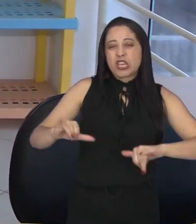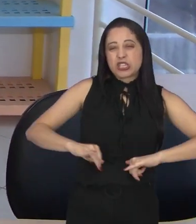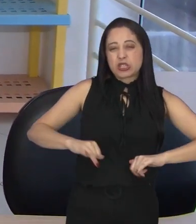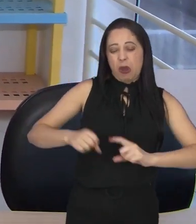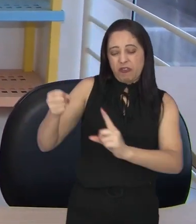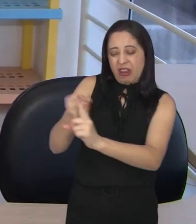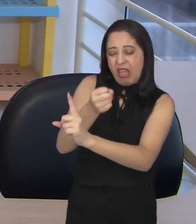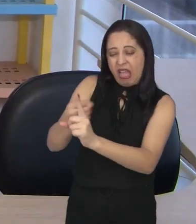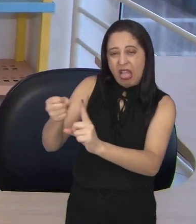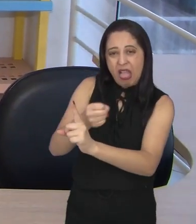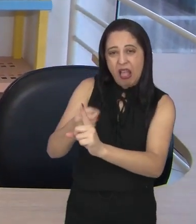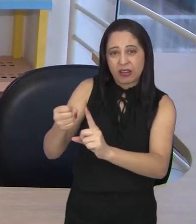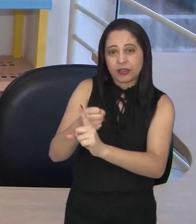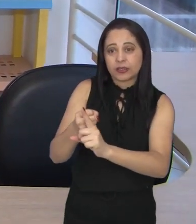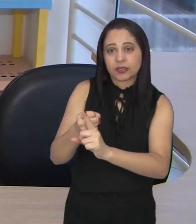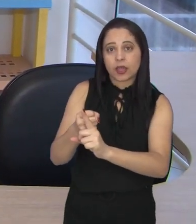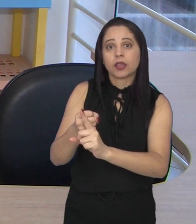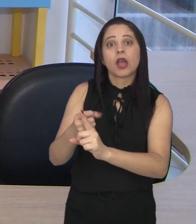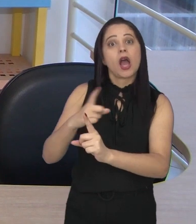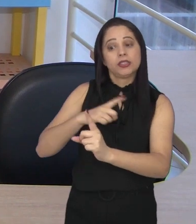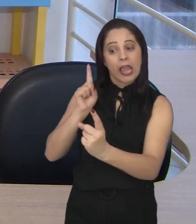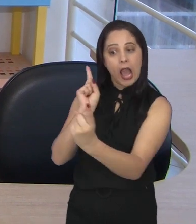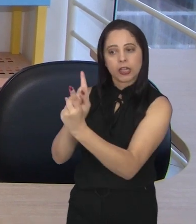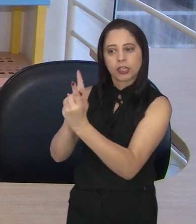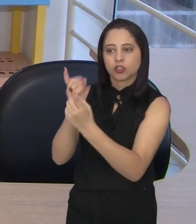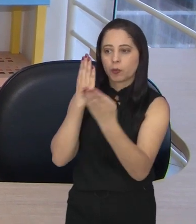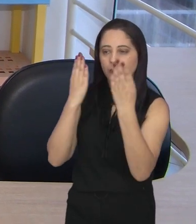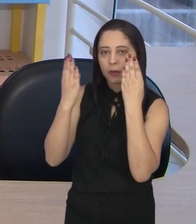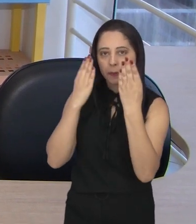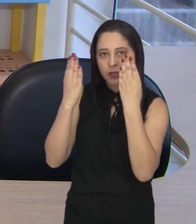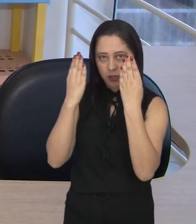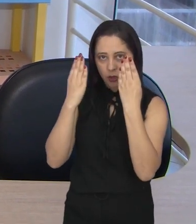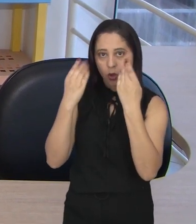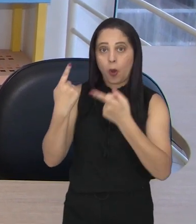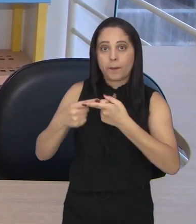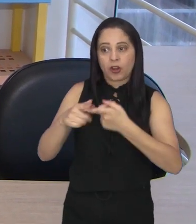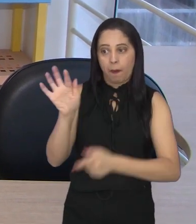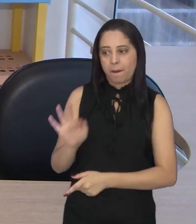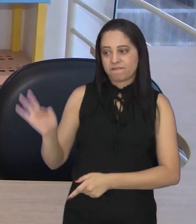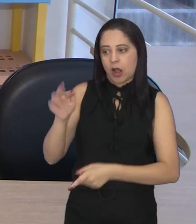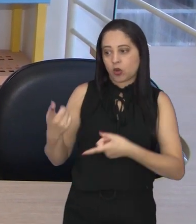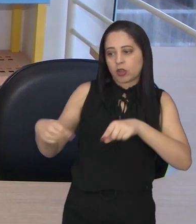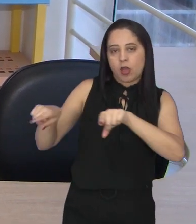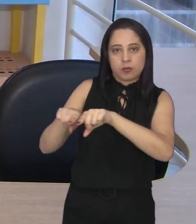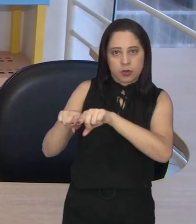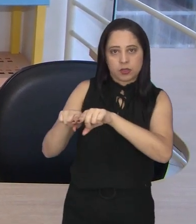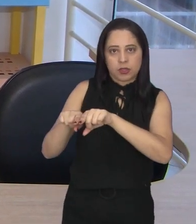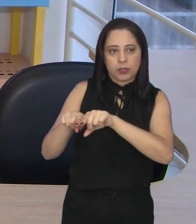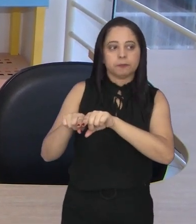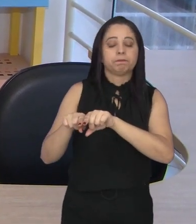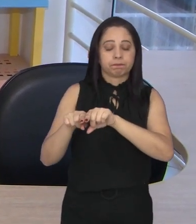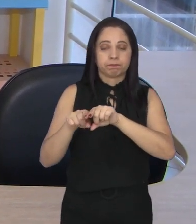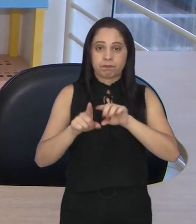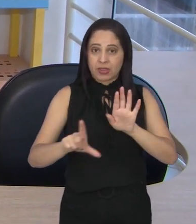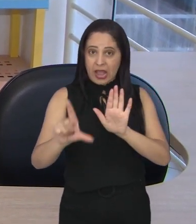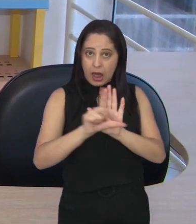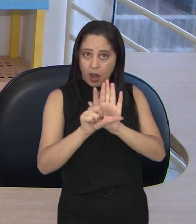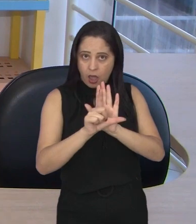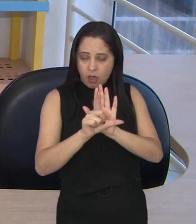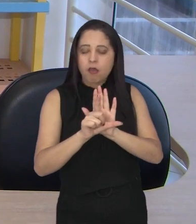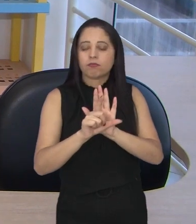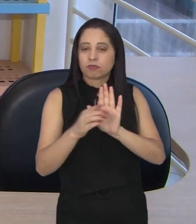agressão, recebem atendimento de psicólogos, parceiros de uma faculdade aqui da cidade. Com a lei, agora esse tipo